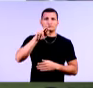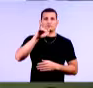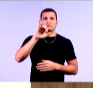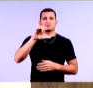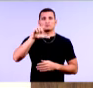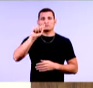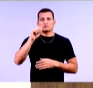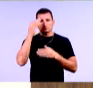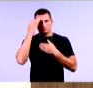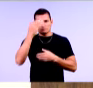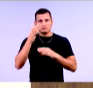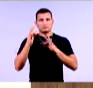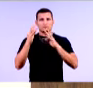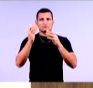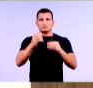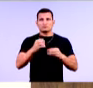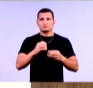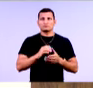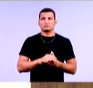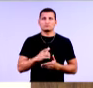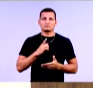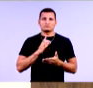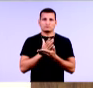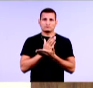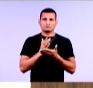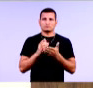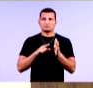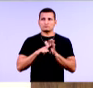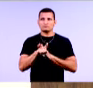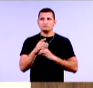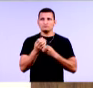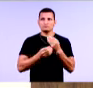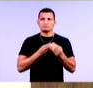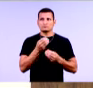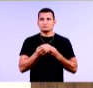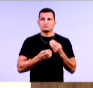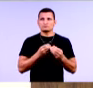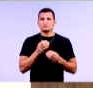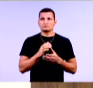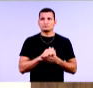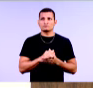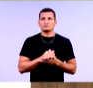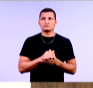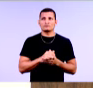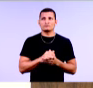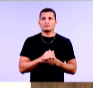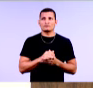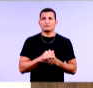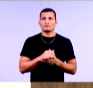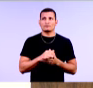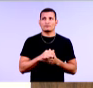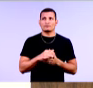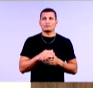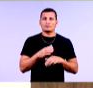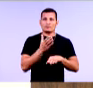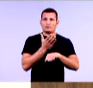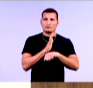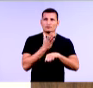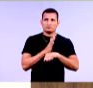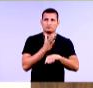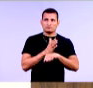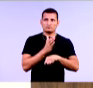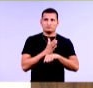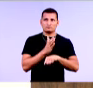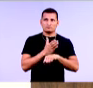Obrigada a todos. Aqui estão perguntando sobre como entrar os dados. Por enquanto, na atividade, se foi solicitada a entrada de dados, seria